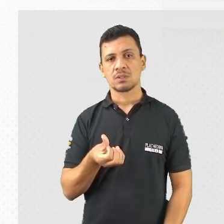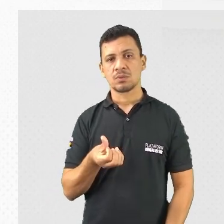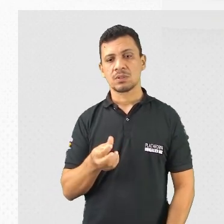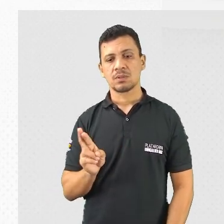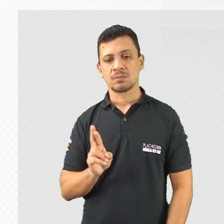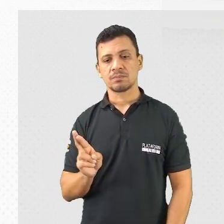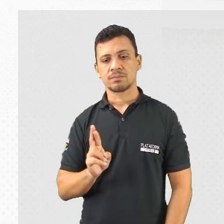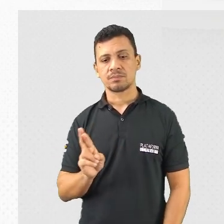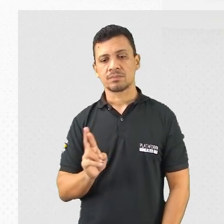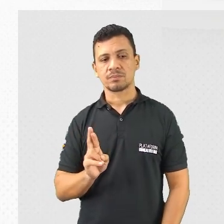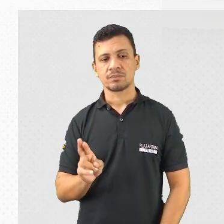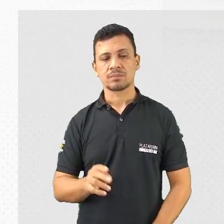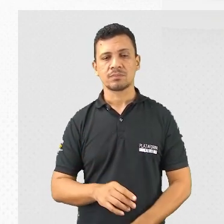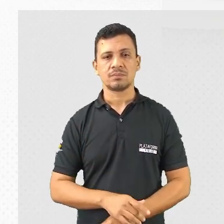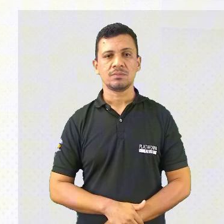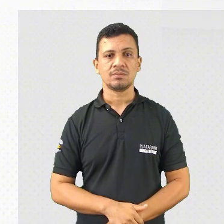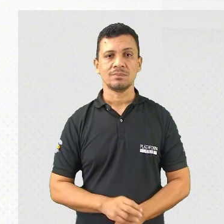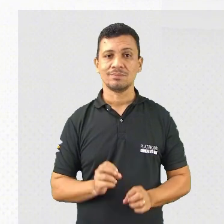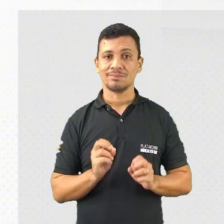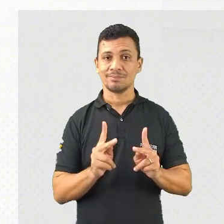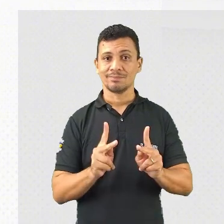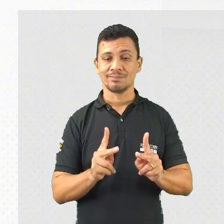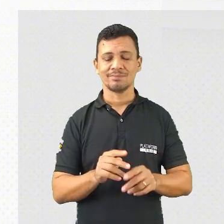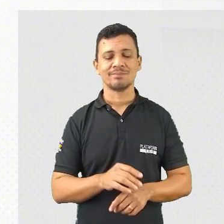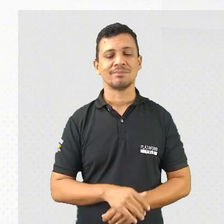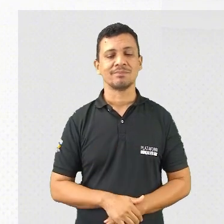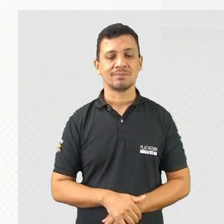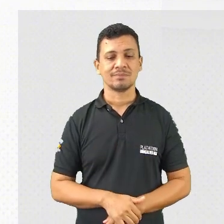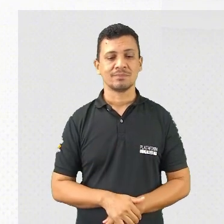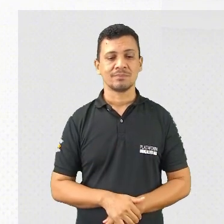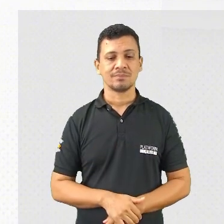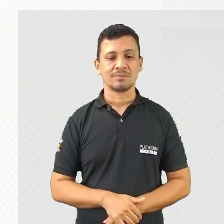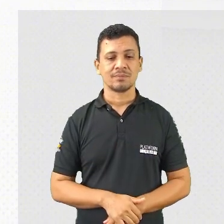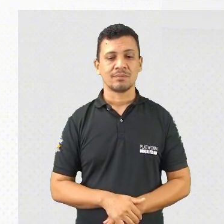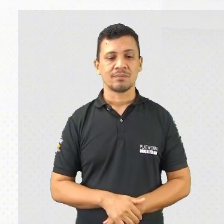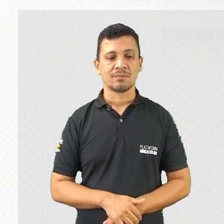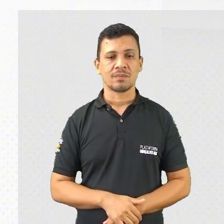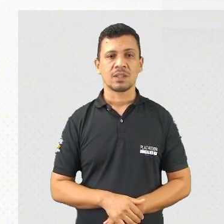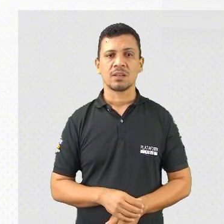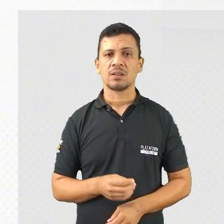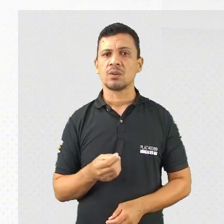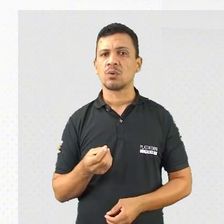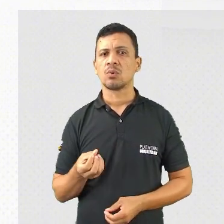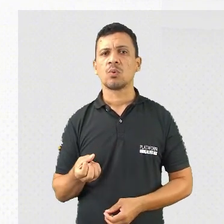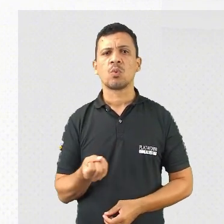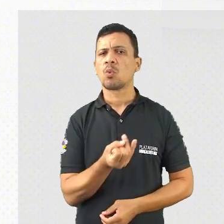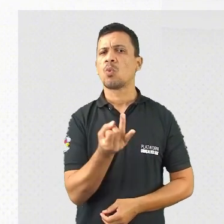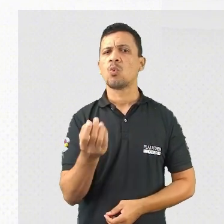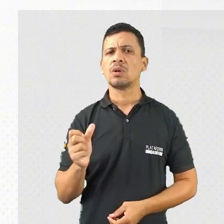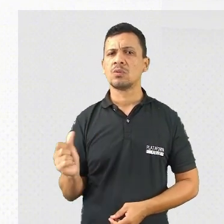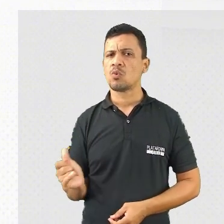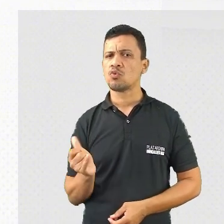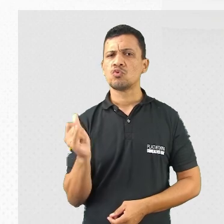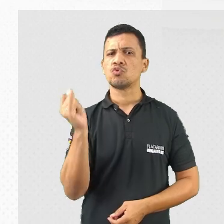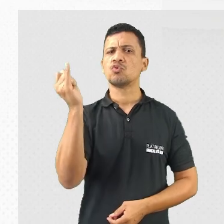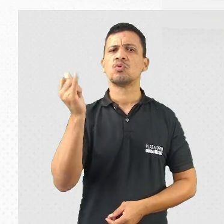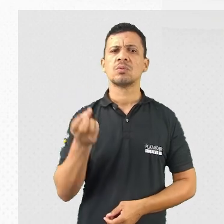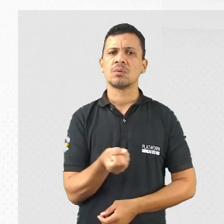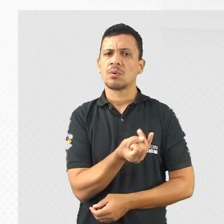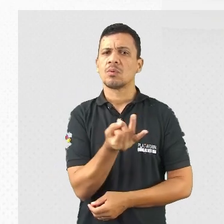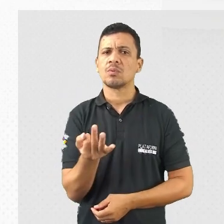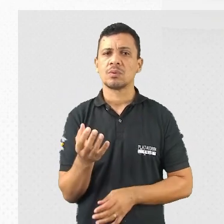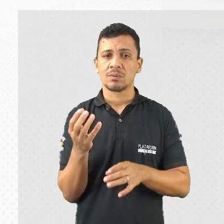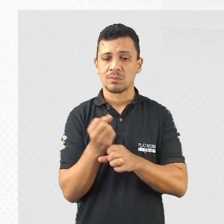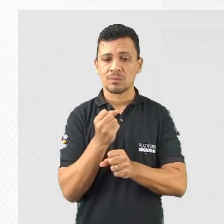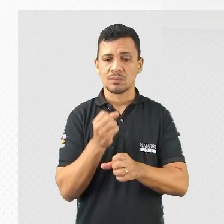156. Beleza? Bom, aí o que que isso gerou de juros? Então vamos fazer a